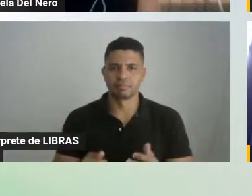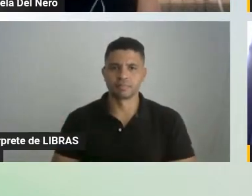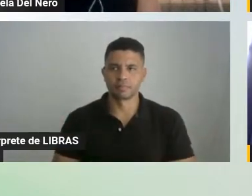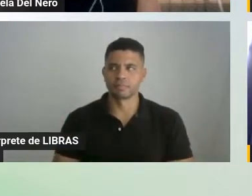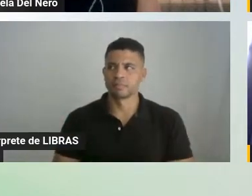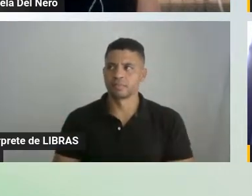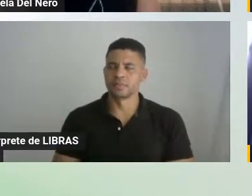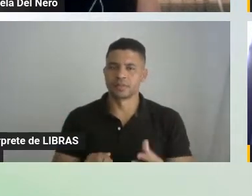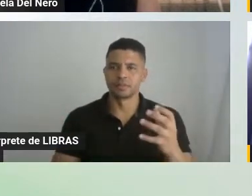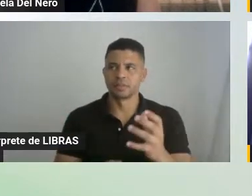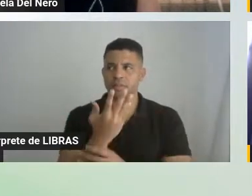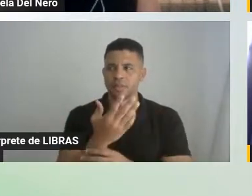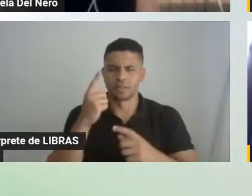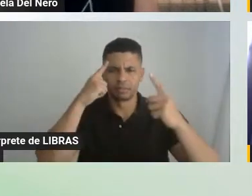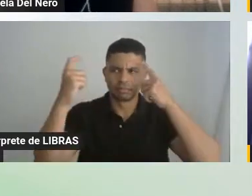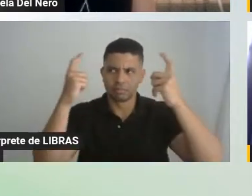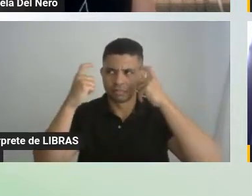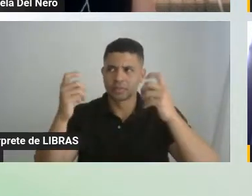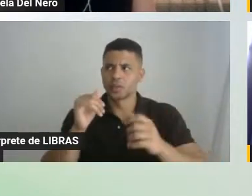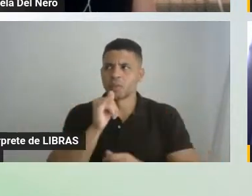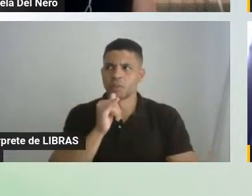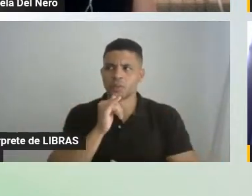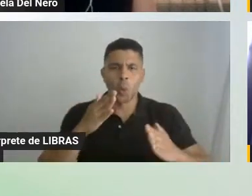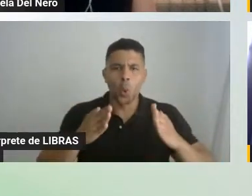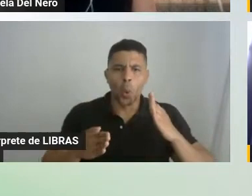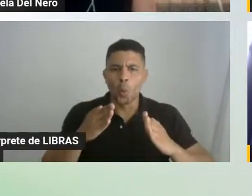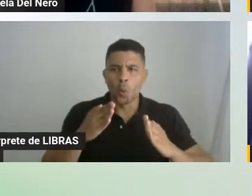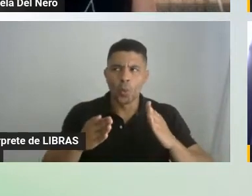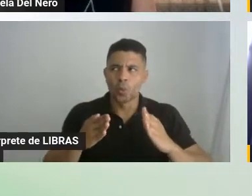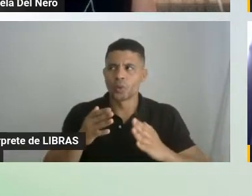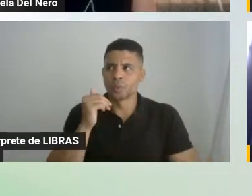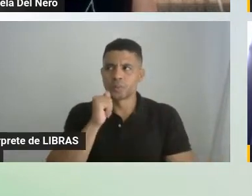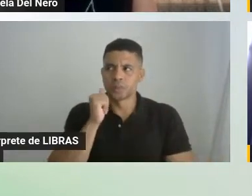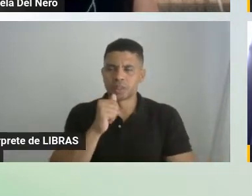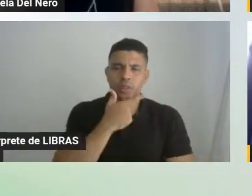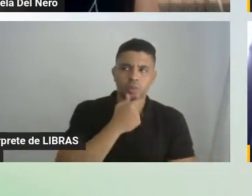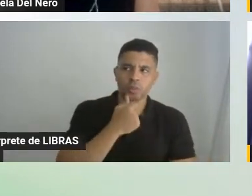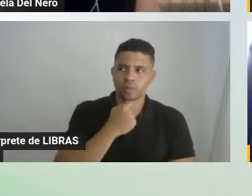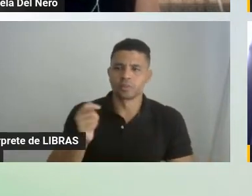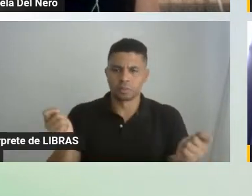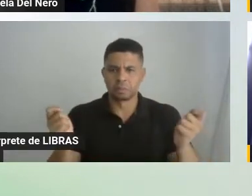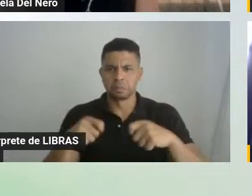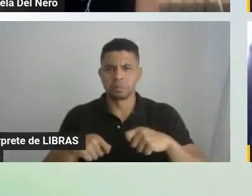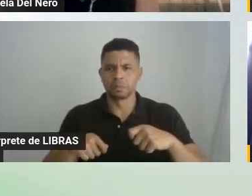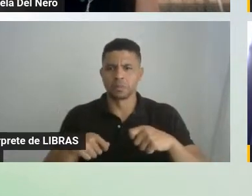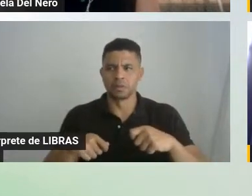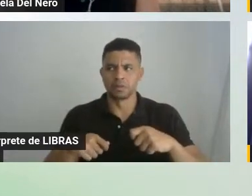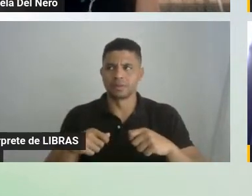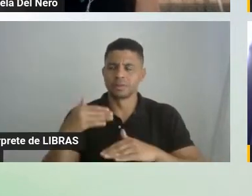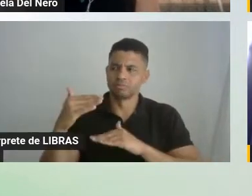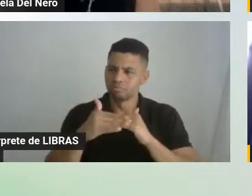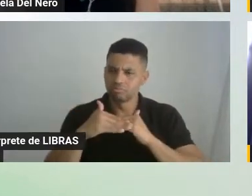na robótica, né, onde meninos e meninas, né, ocupem papéis não só igualitários, mas